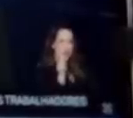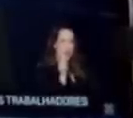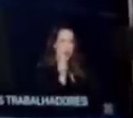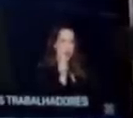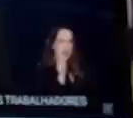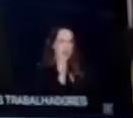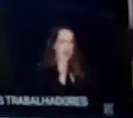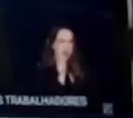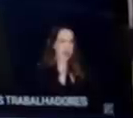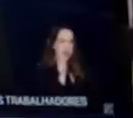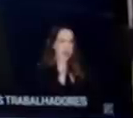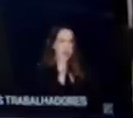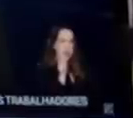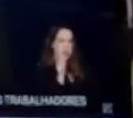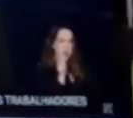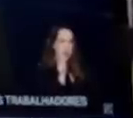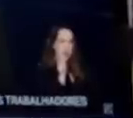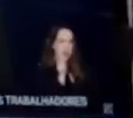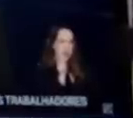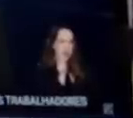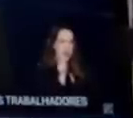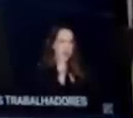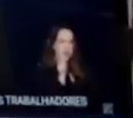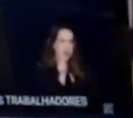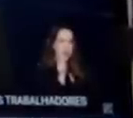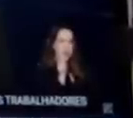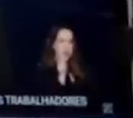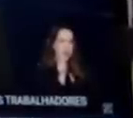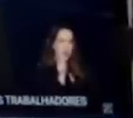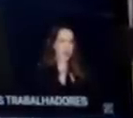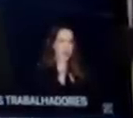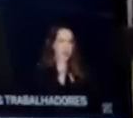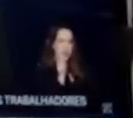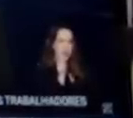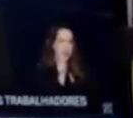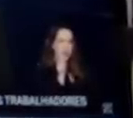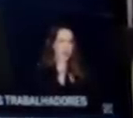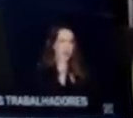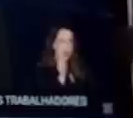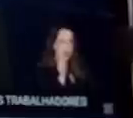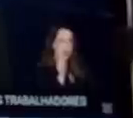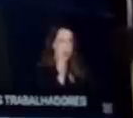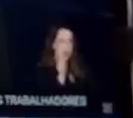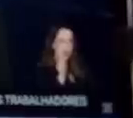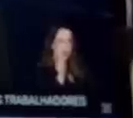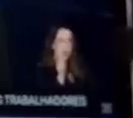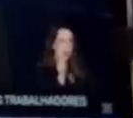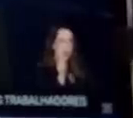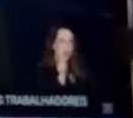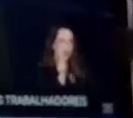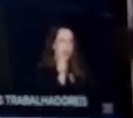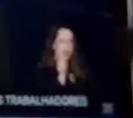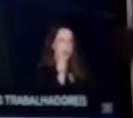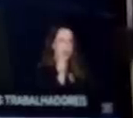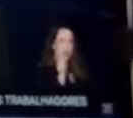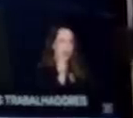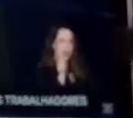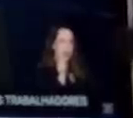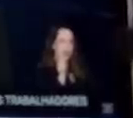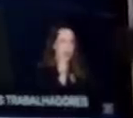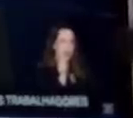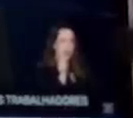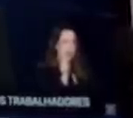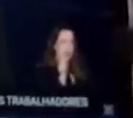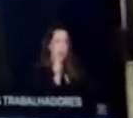Então, se isso estiver acontecendo, a pessoa tem que meter um advogado e tem que processar a empresa. Isso já existia faz